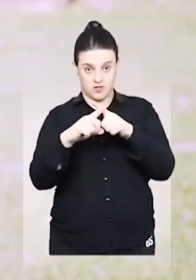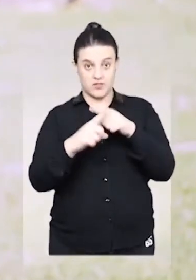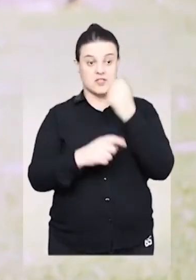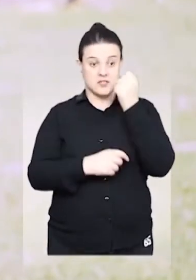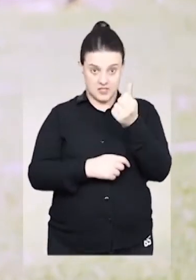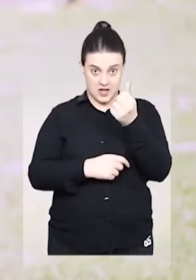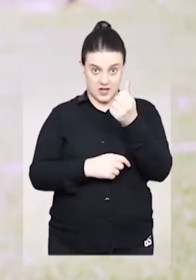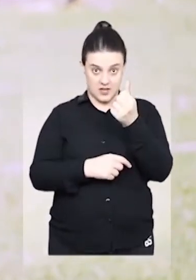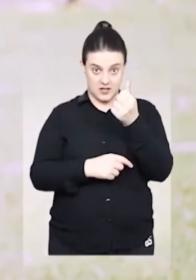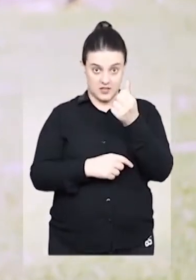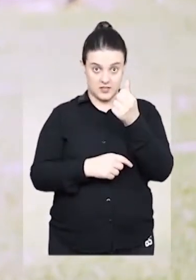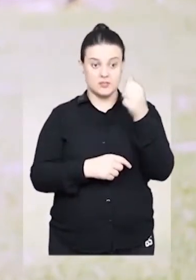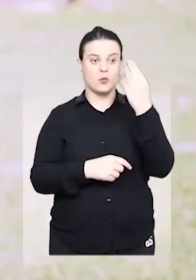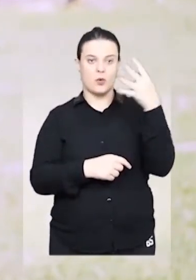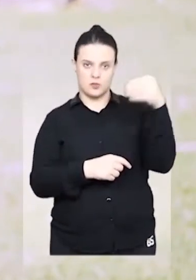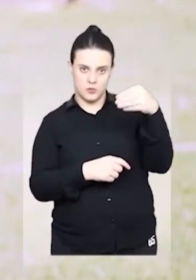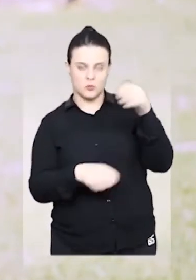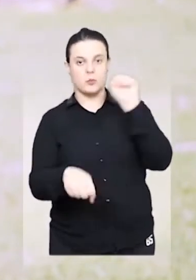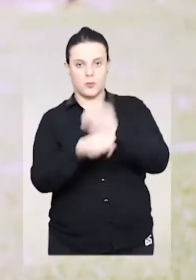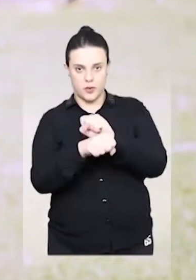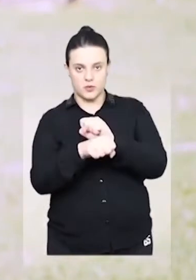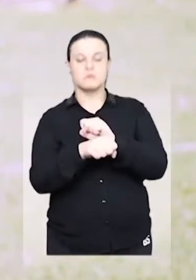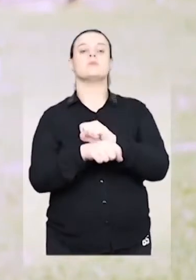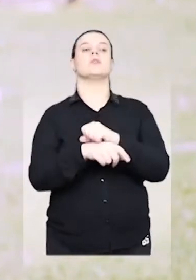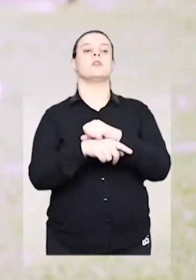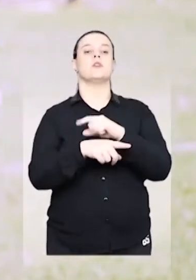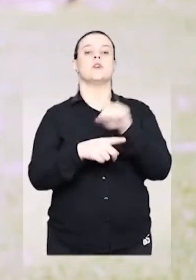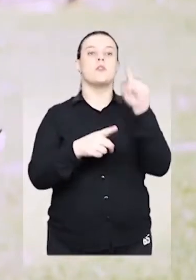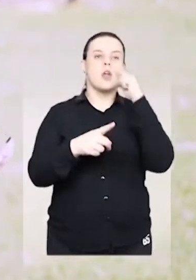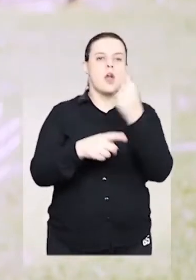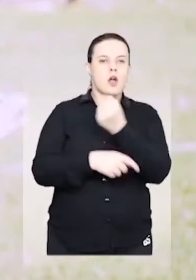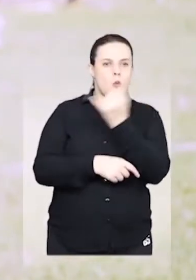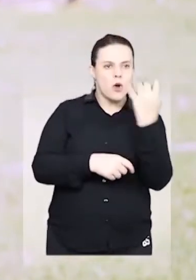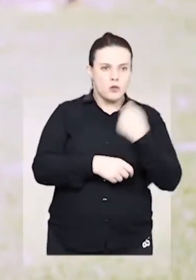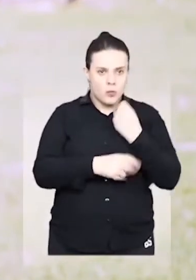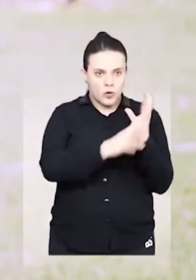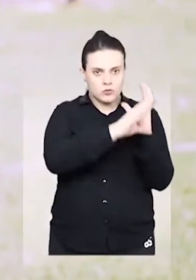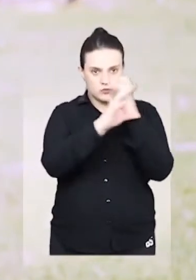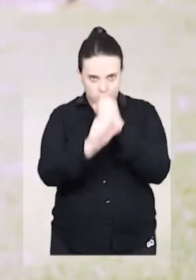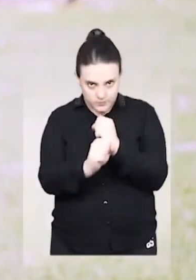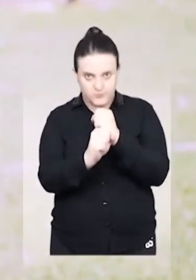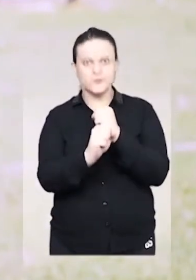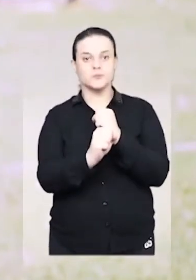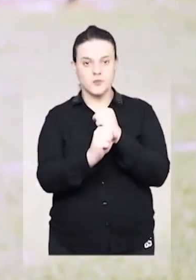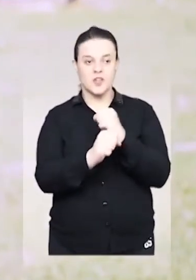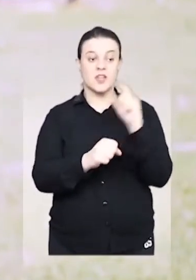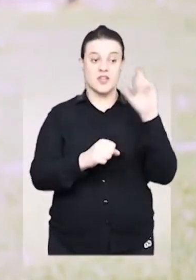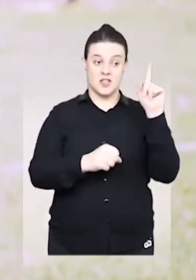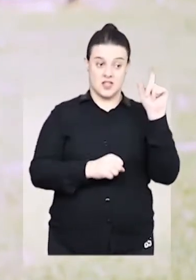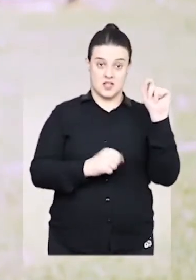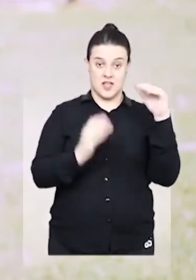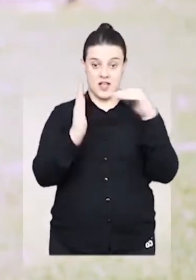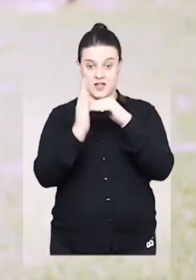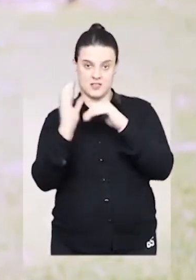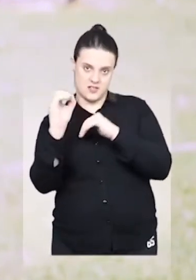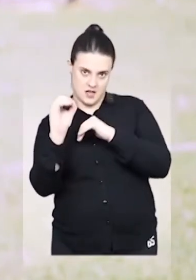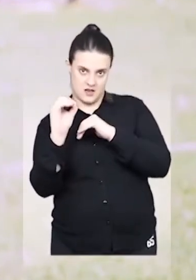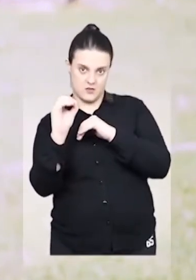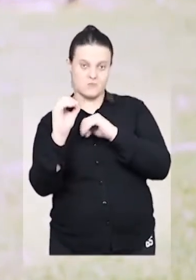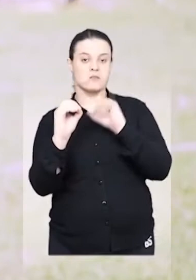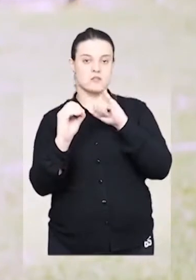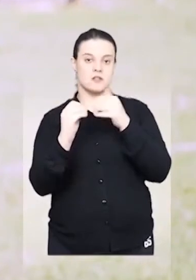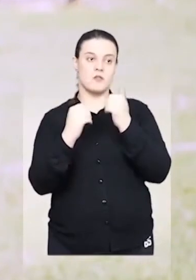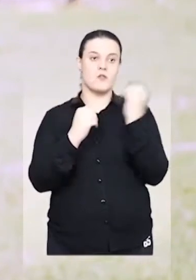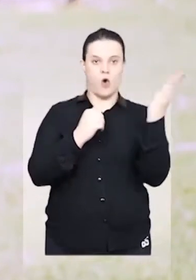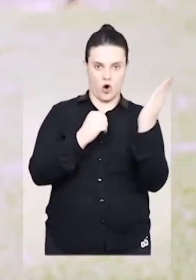atira 6 flechas dentro dos 4 minutos. Acabou o tempo, vai lá, pontua, busca. A pontuação vai de 10 até 0, se você